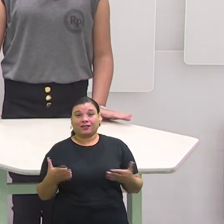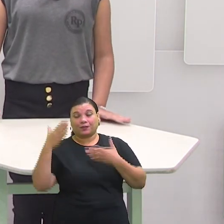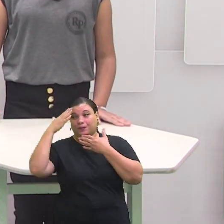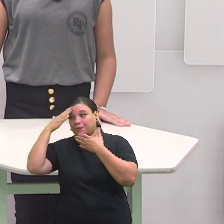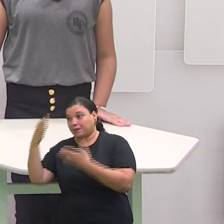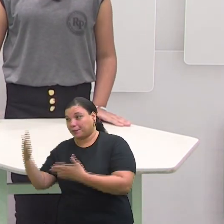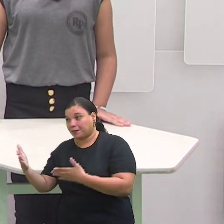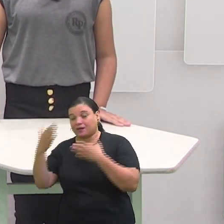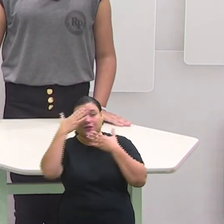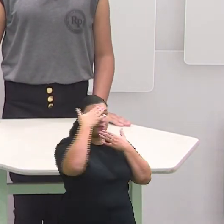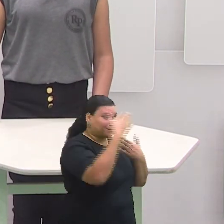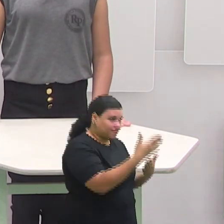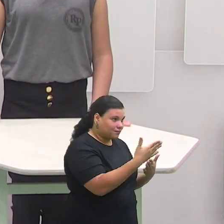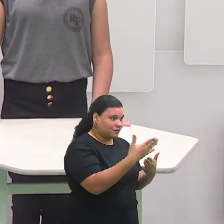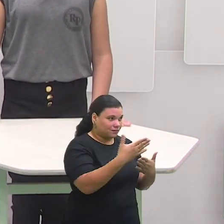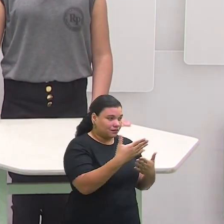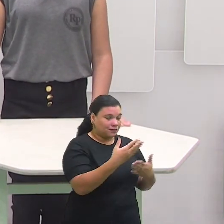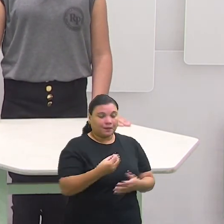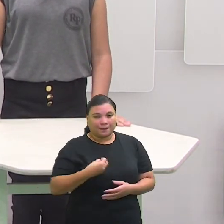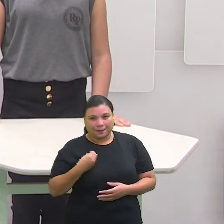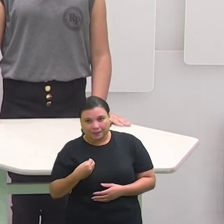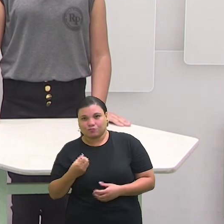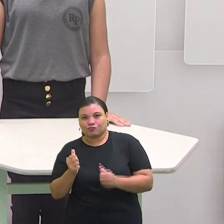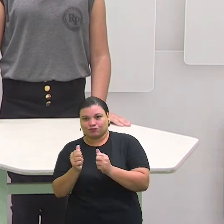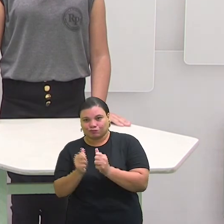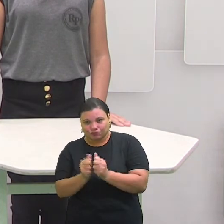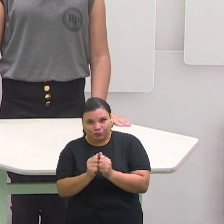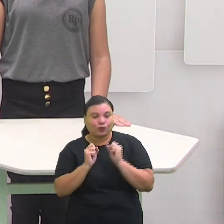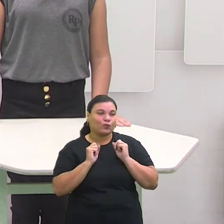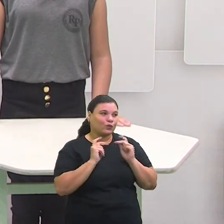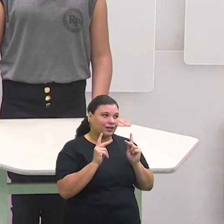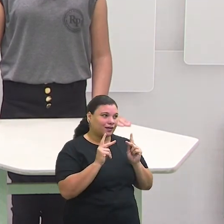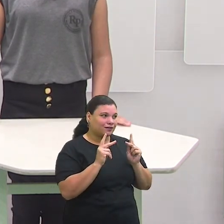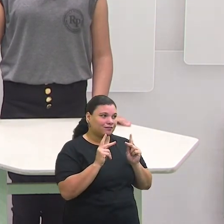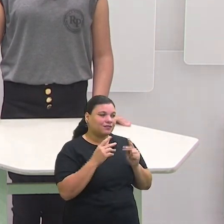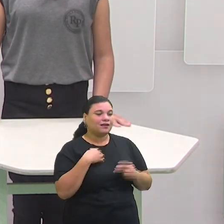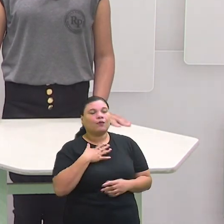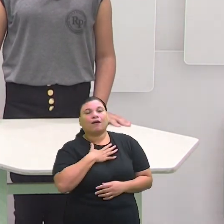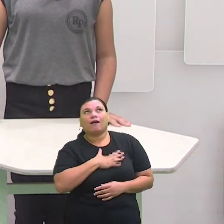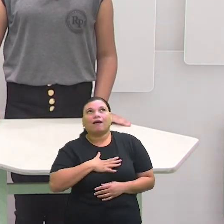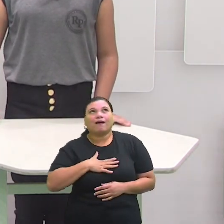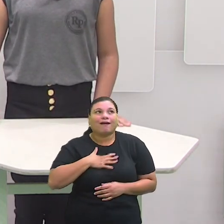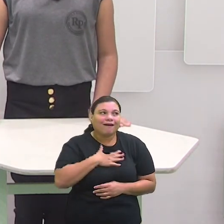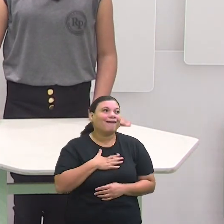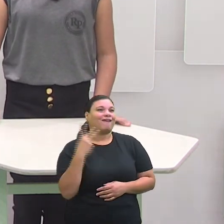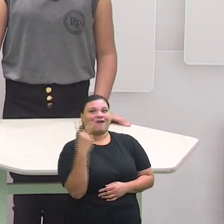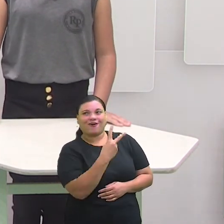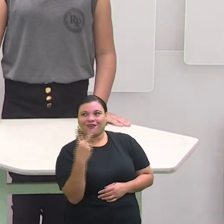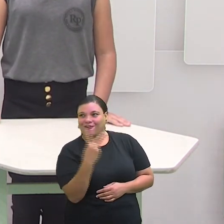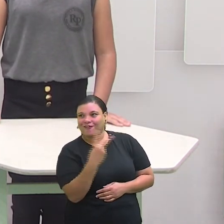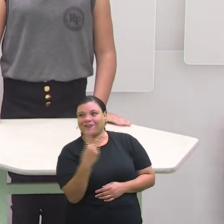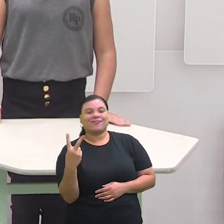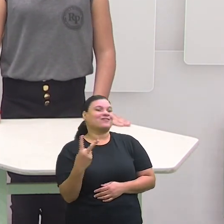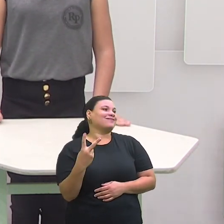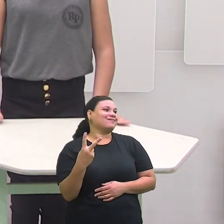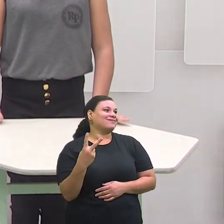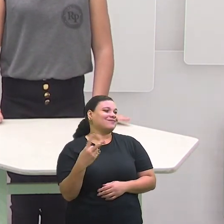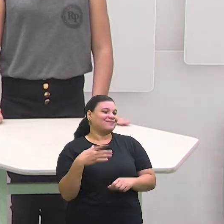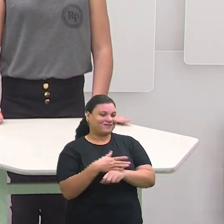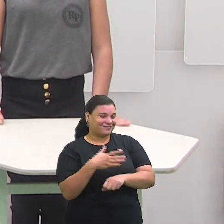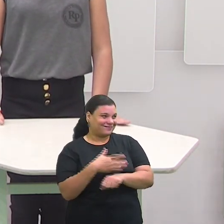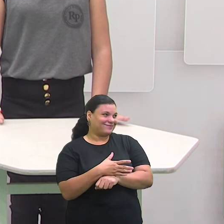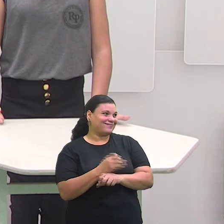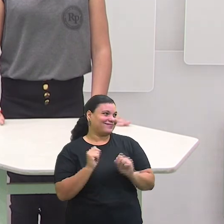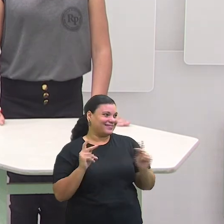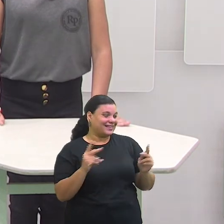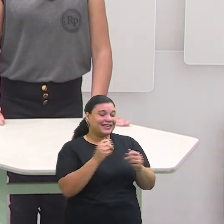pela participação de todos, tá? Gostei muito da participação de vocês. É isso aí. Vocês querem